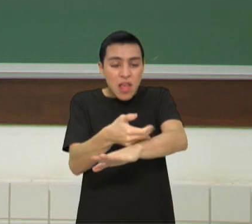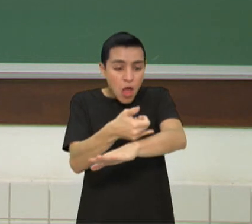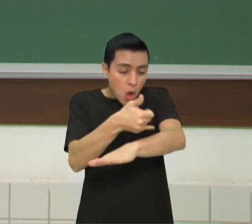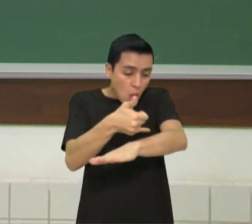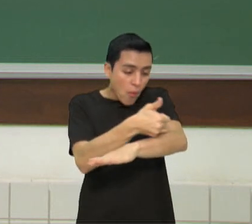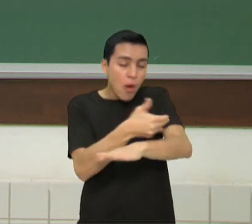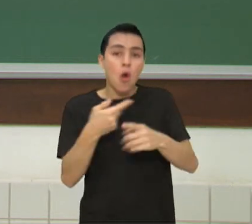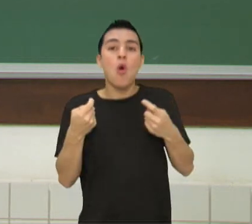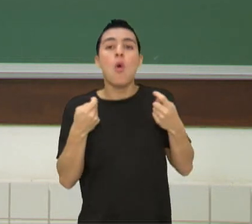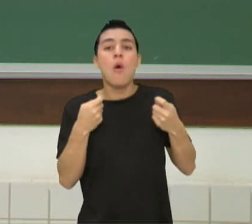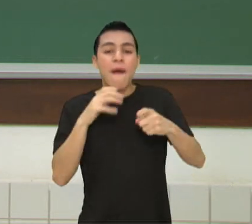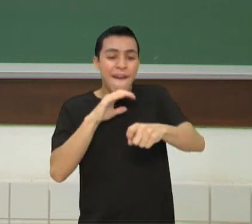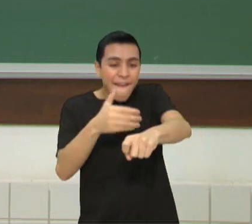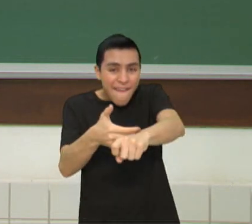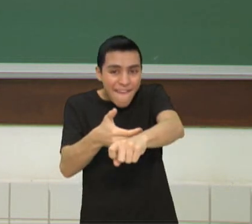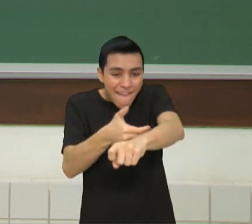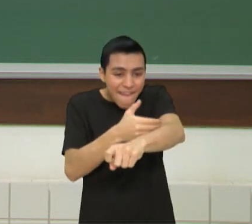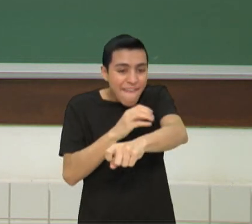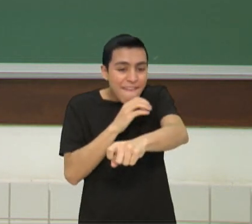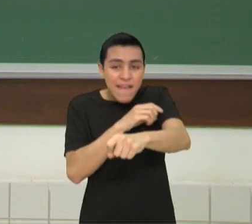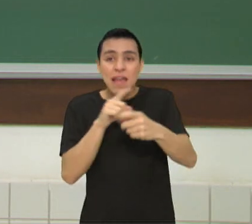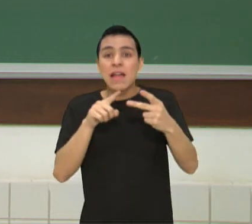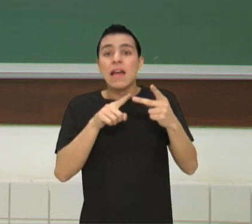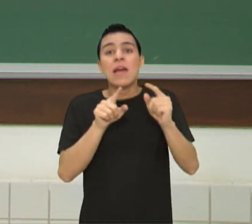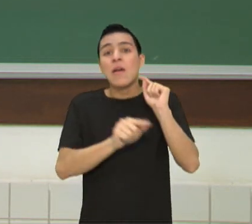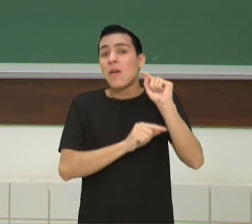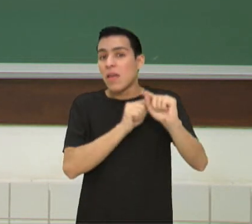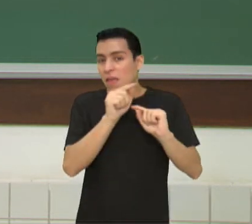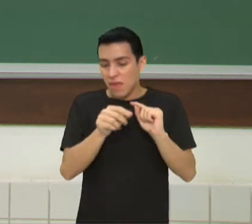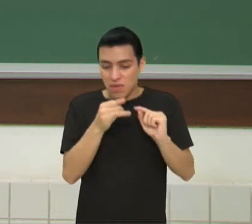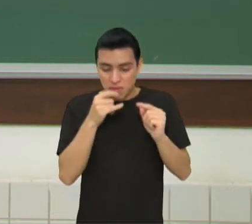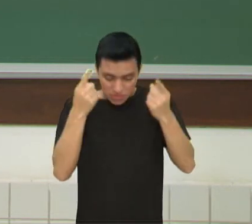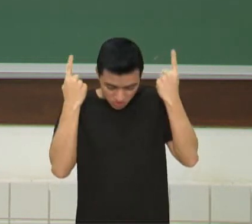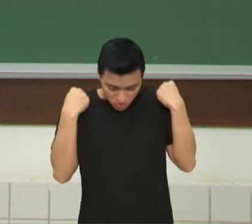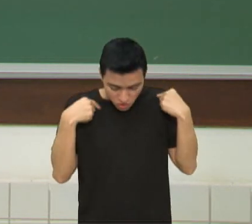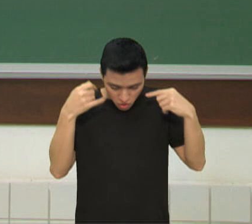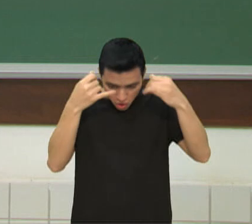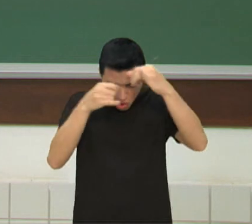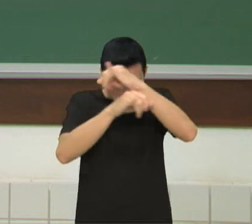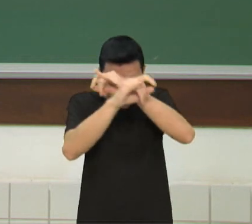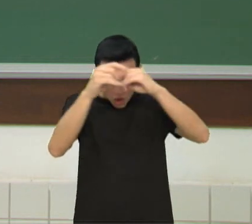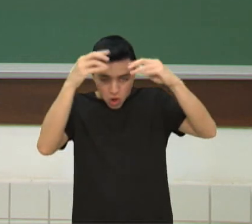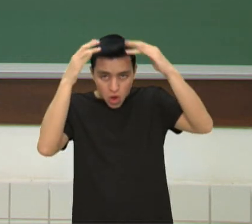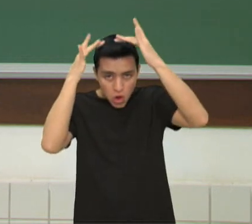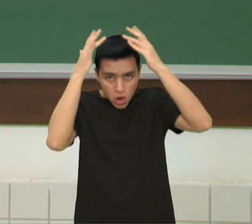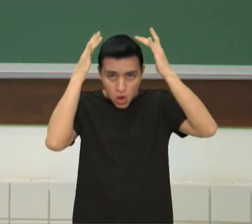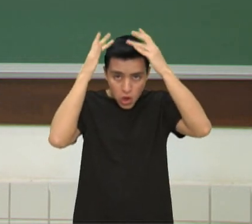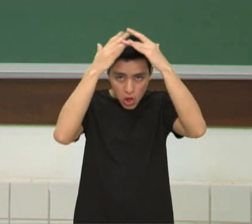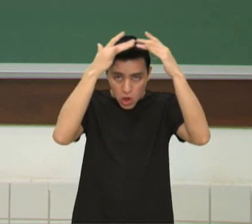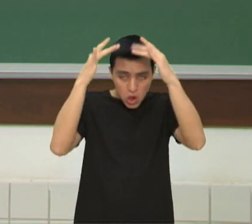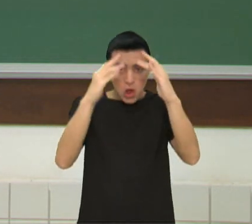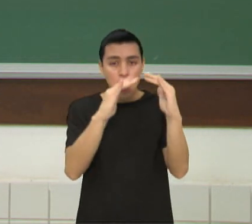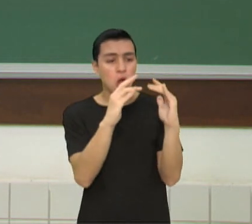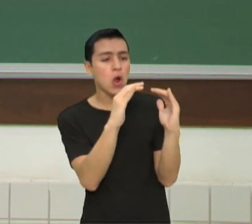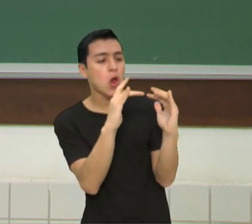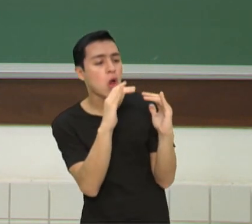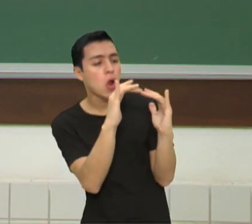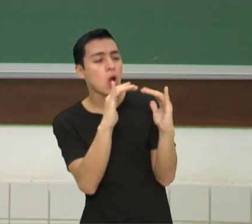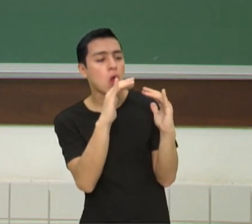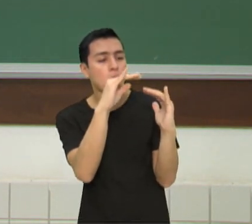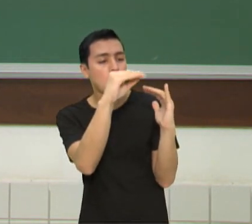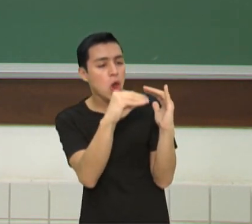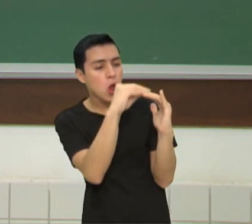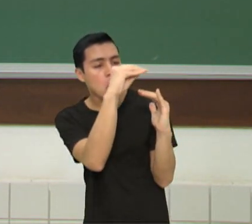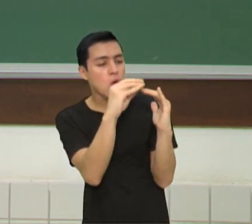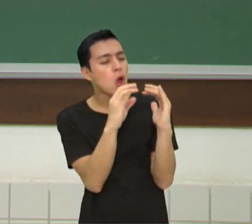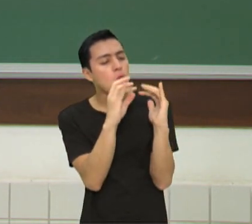a temperatura. Eles são isolantes elétricos. O sistema nervoso, os neurônios, têm uma camada de uma substância chamada